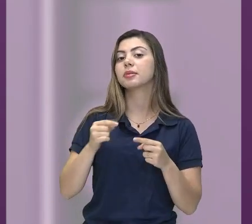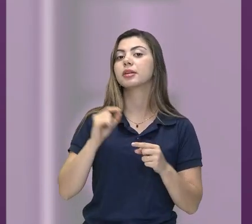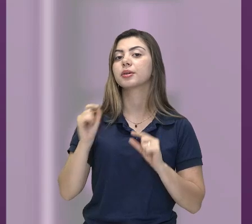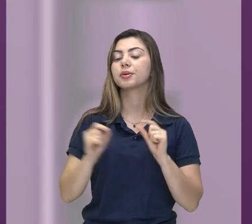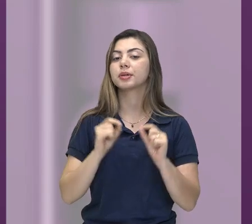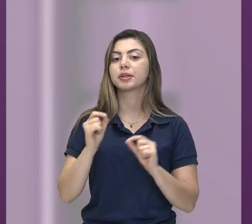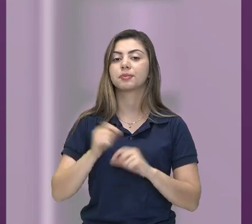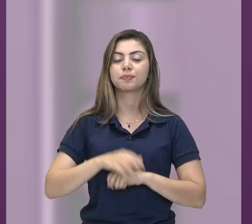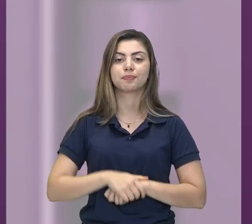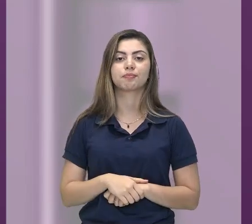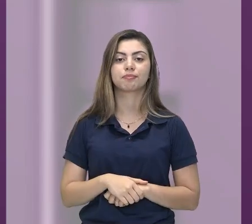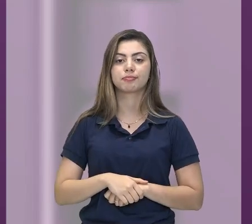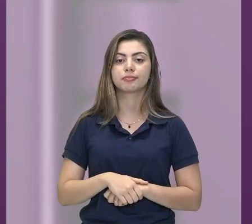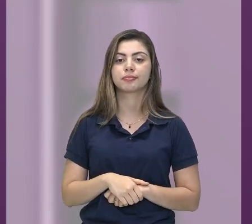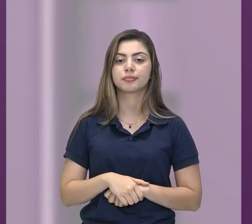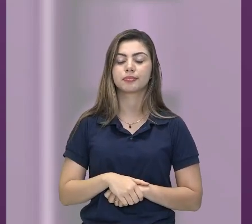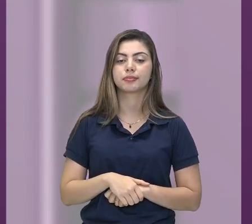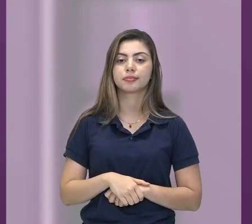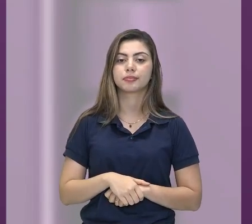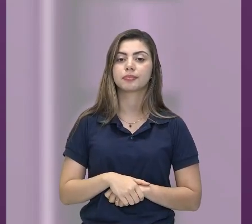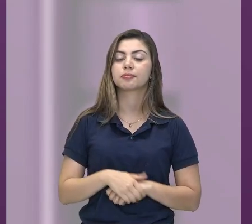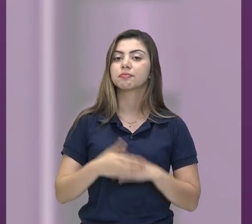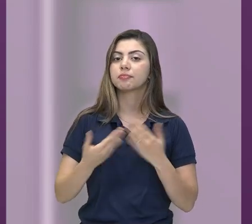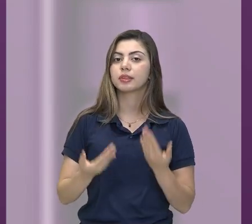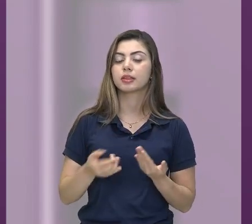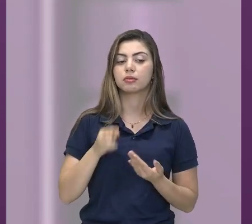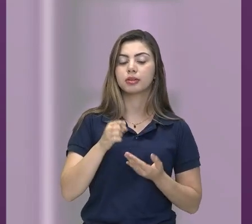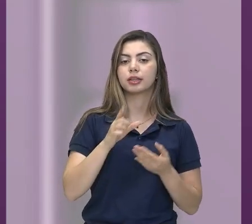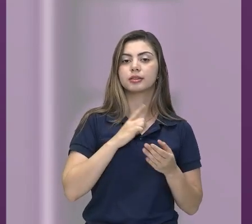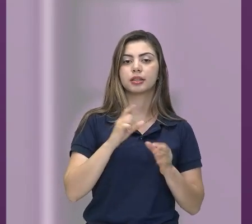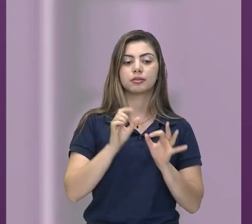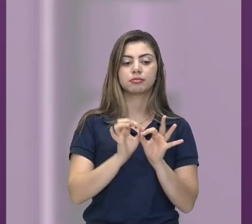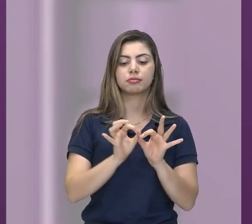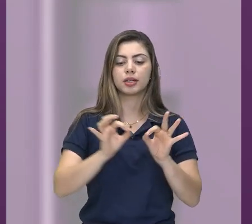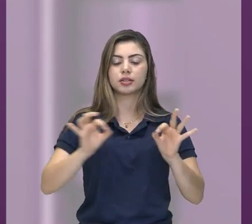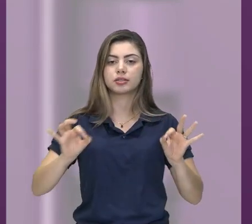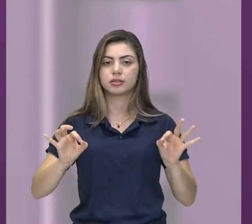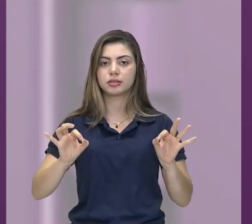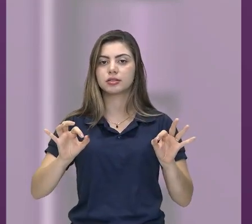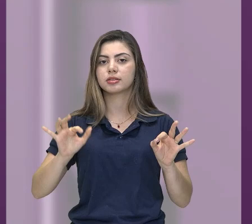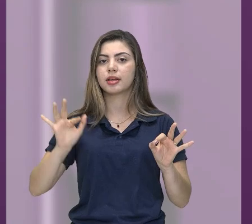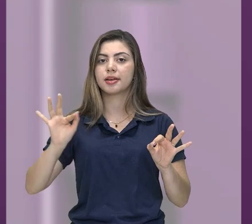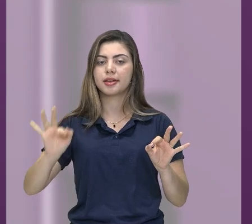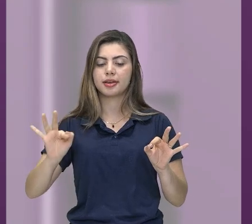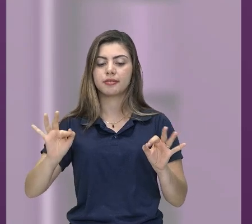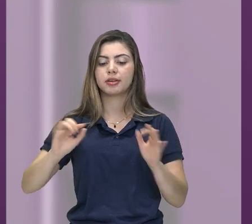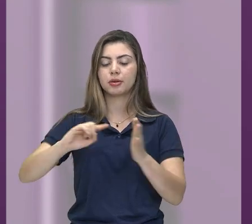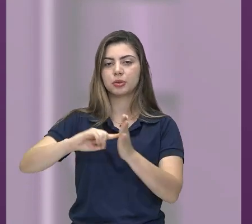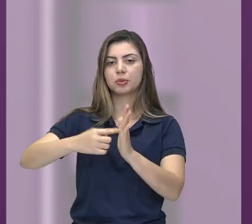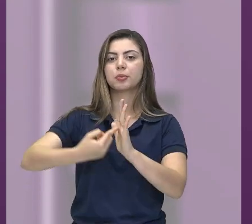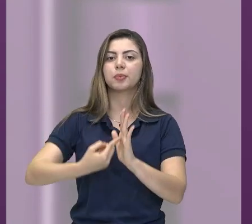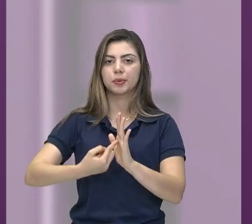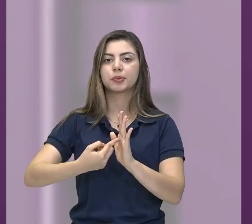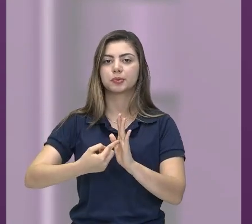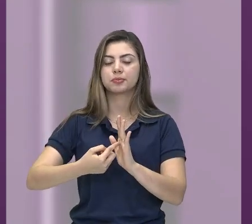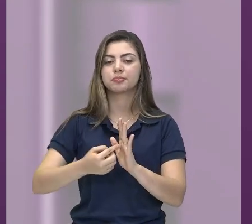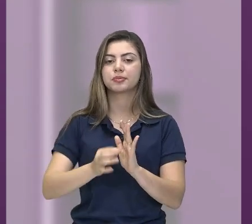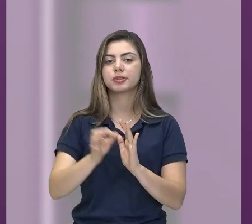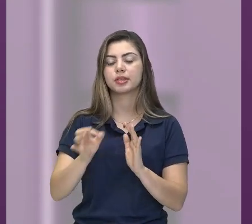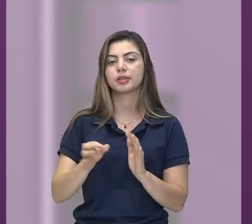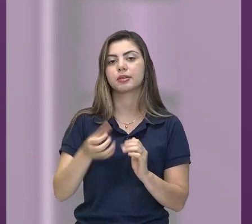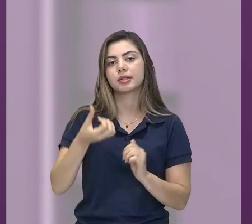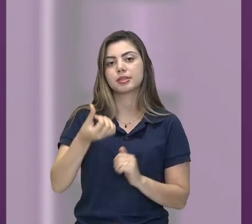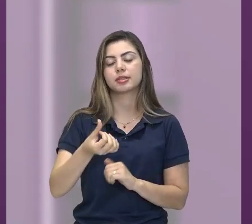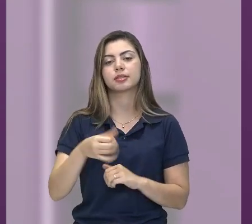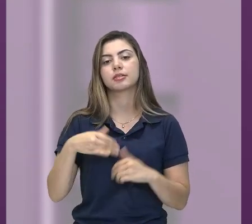que a distância que o foco está ali do seu centro, tá bom? Então, como a gente está